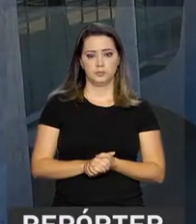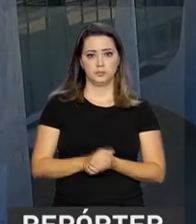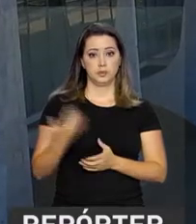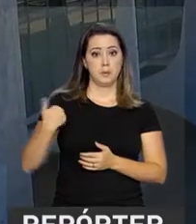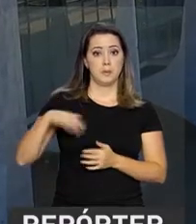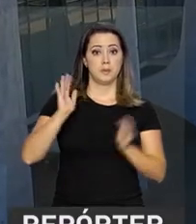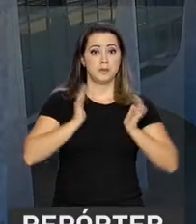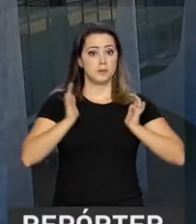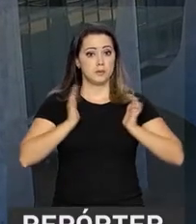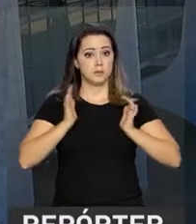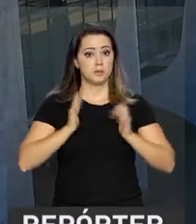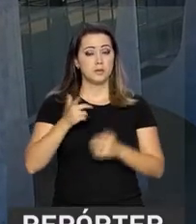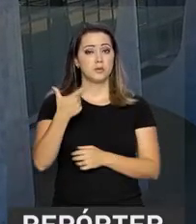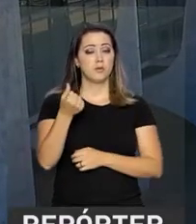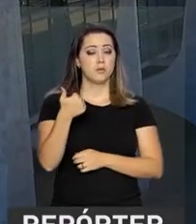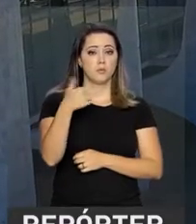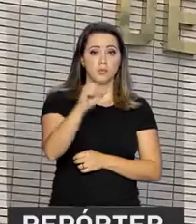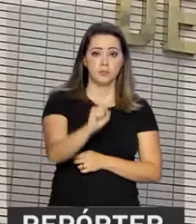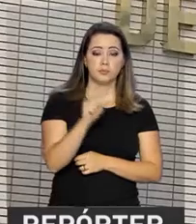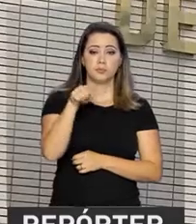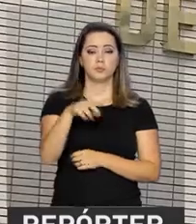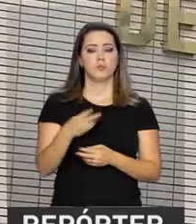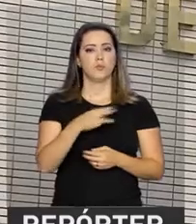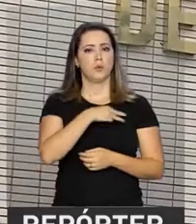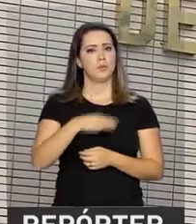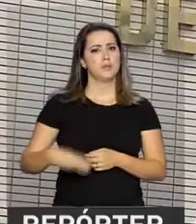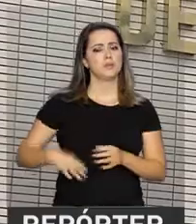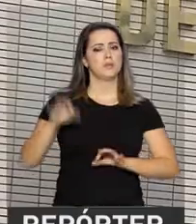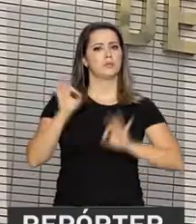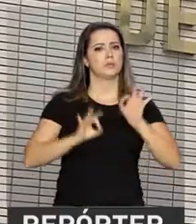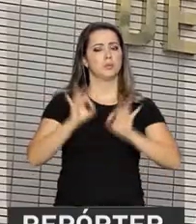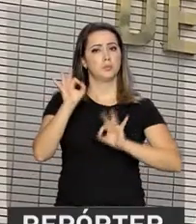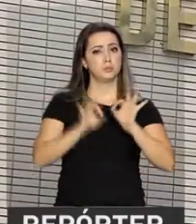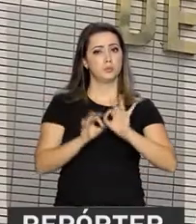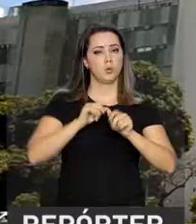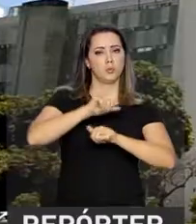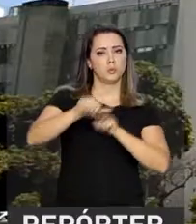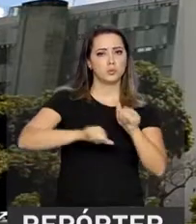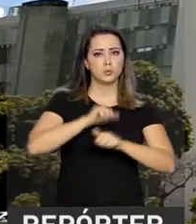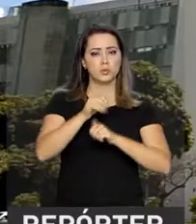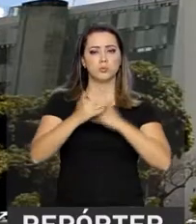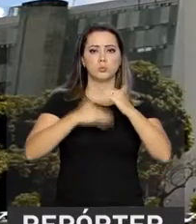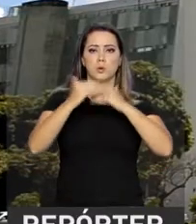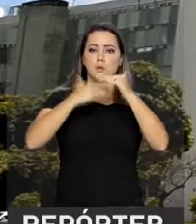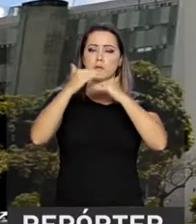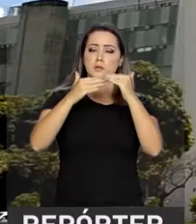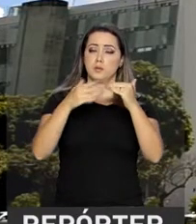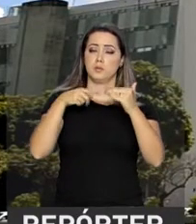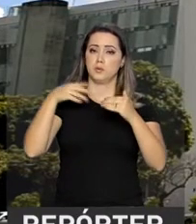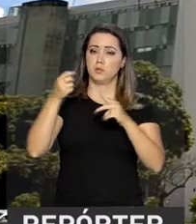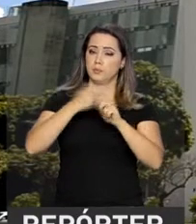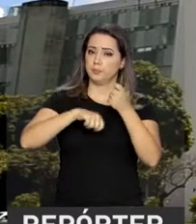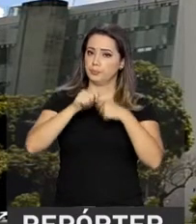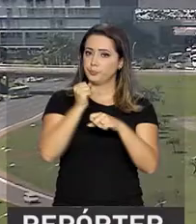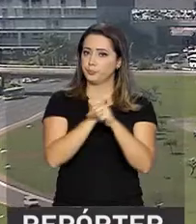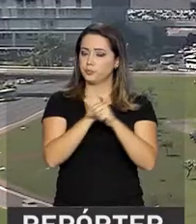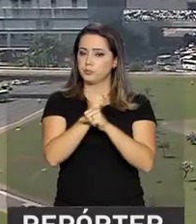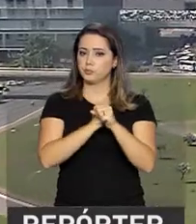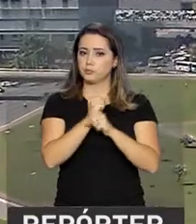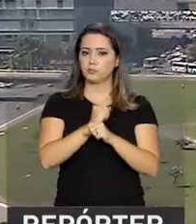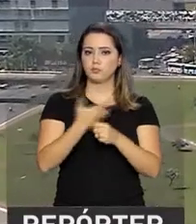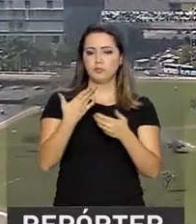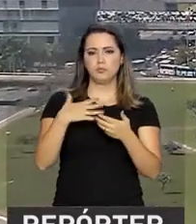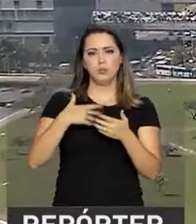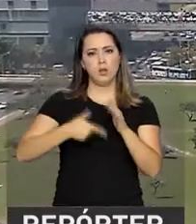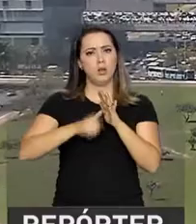Mais riqueza em 2018. O Ministério do Planejamento mudou a projeção de crescimento da economia para este ano. No